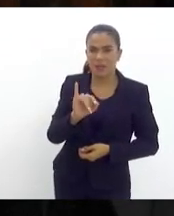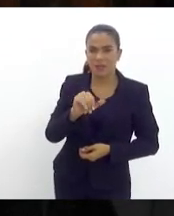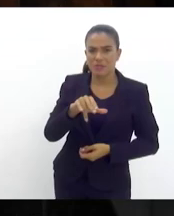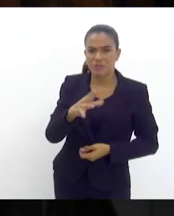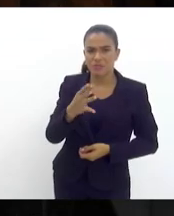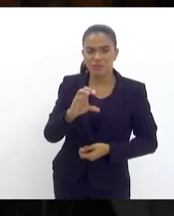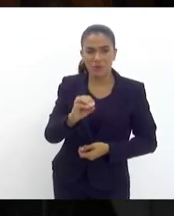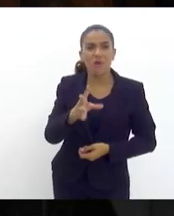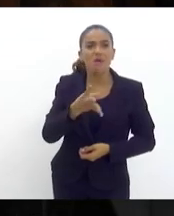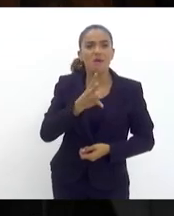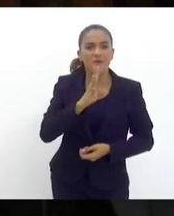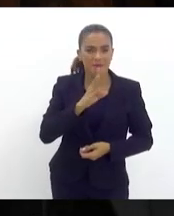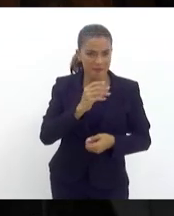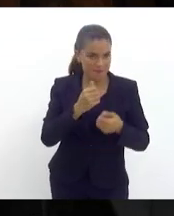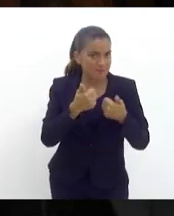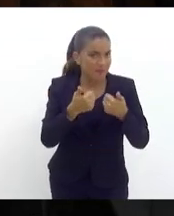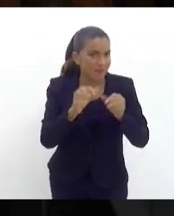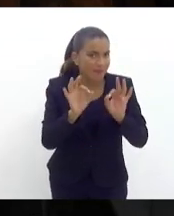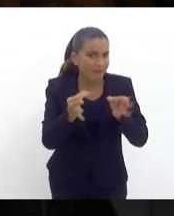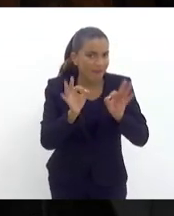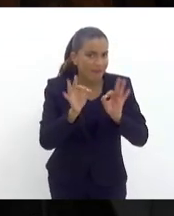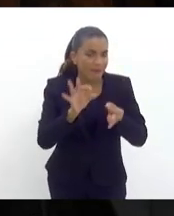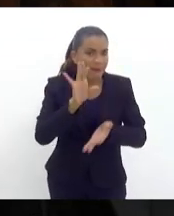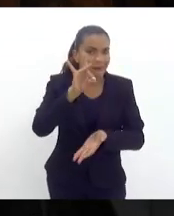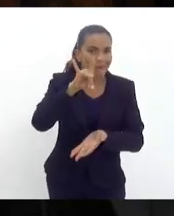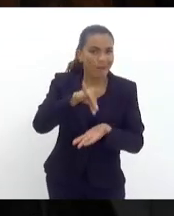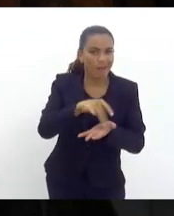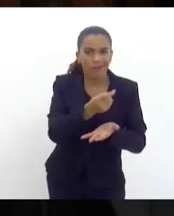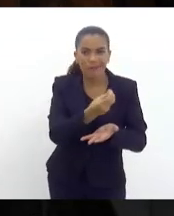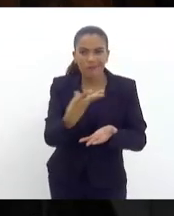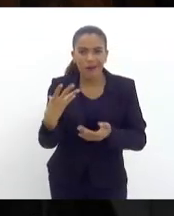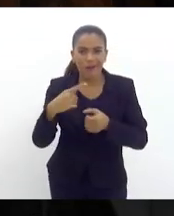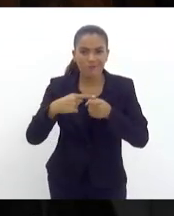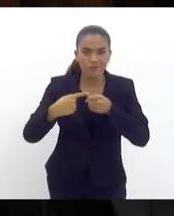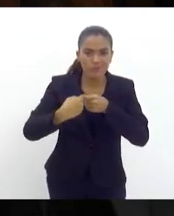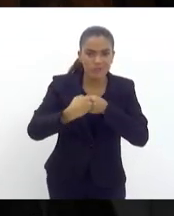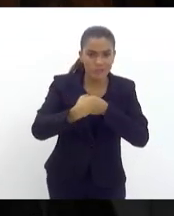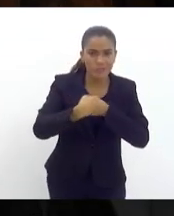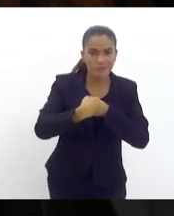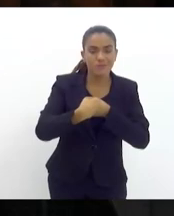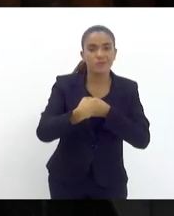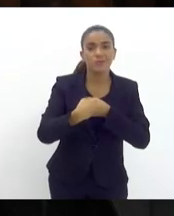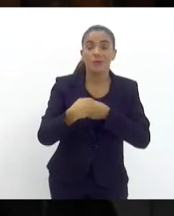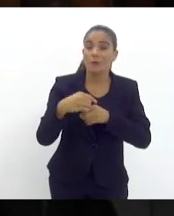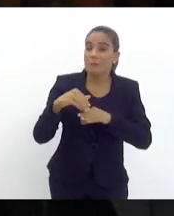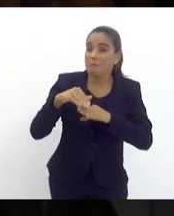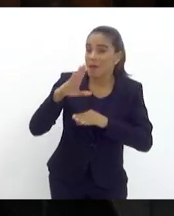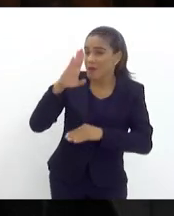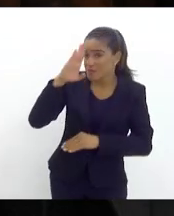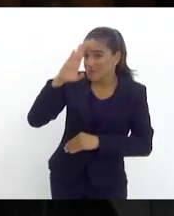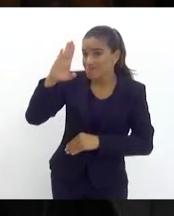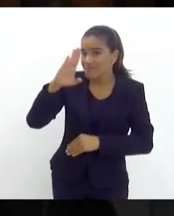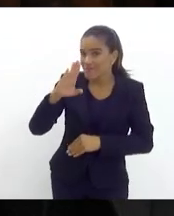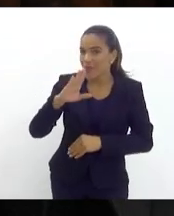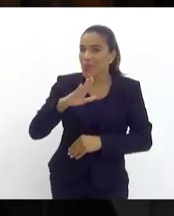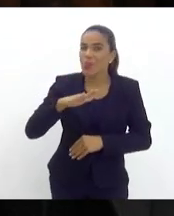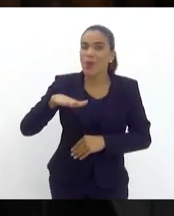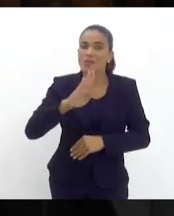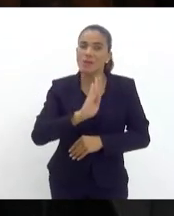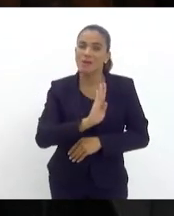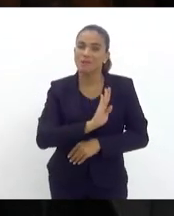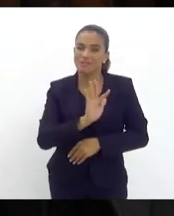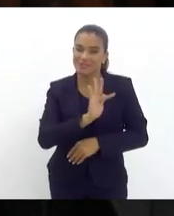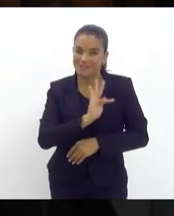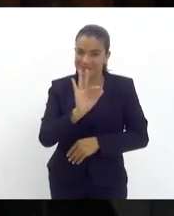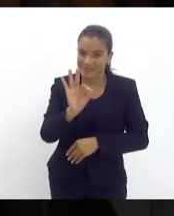bem a realidade de dezenas de municípios mas principalmente da nossa Baixada